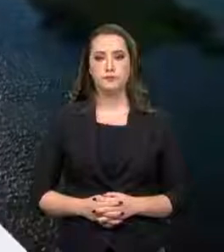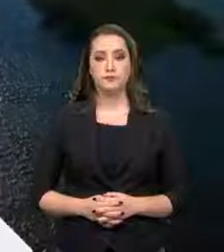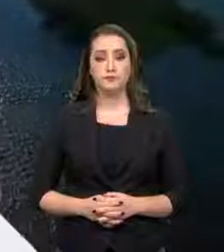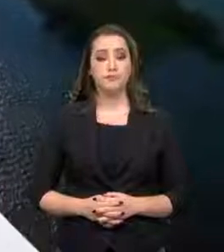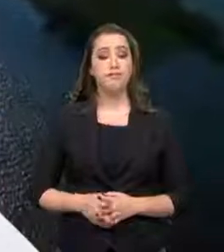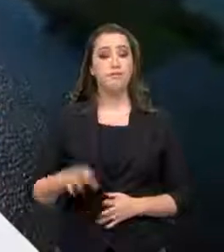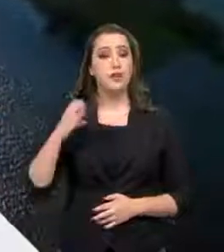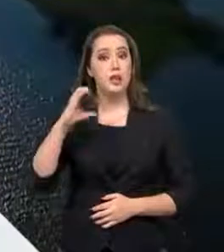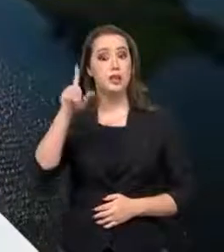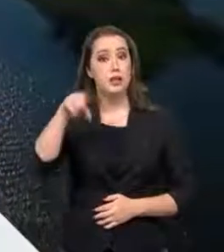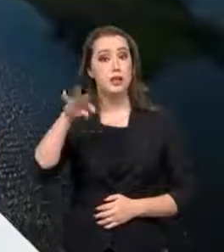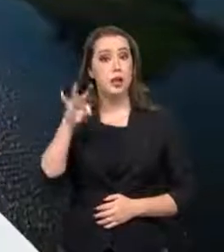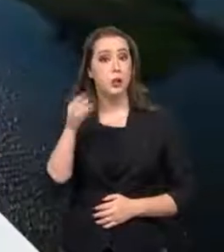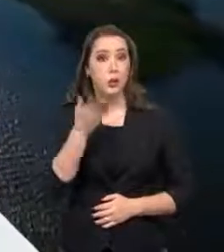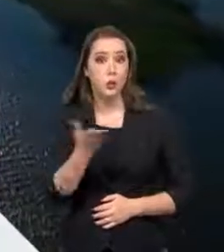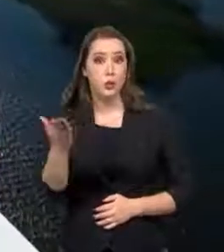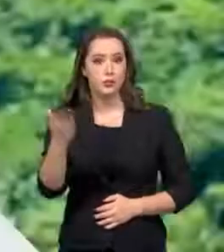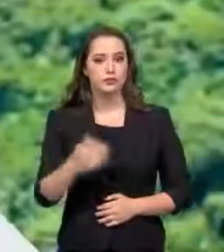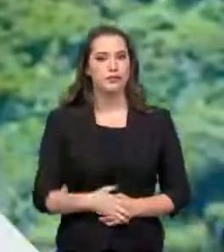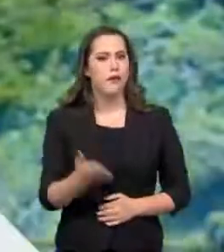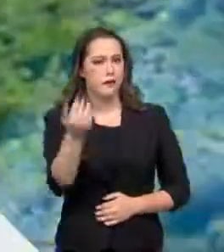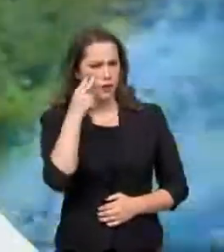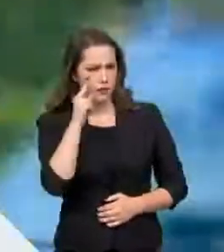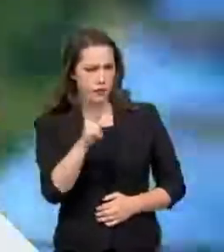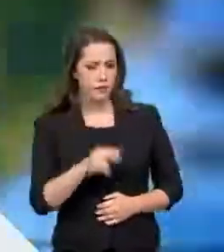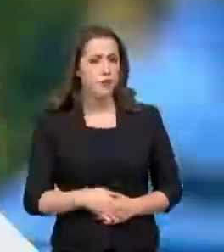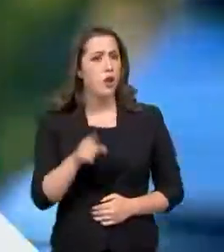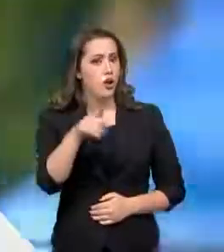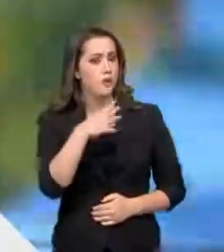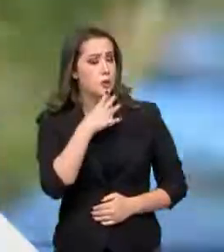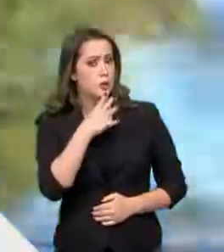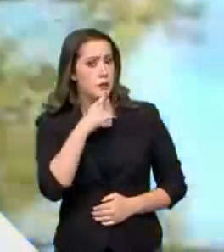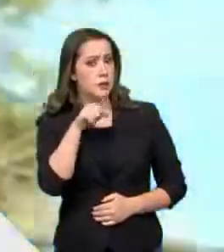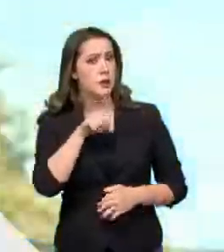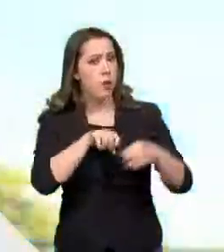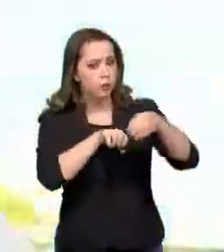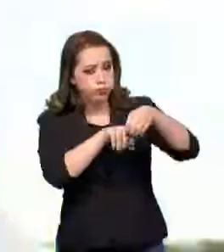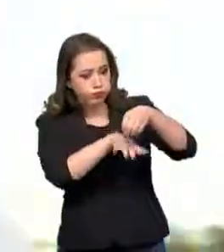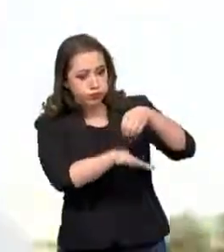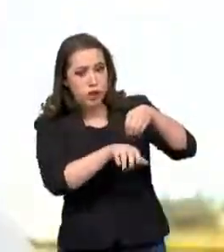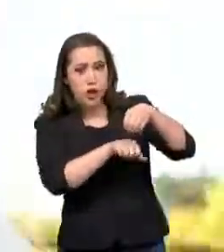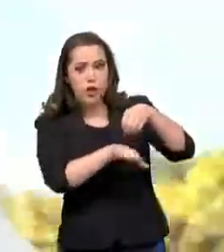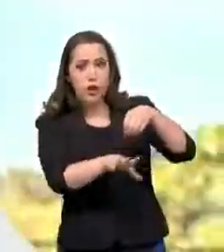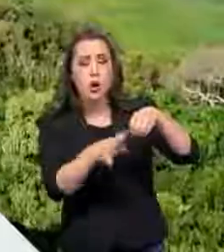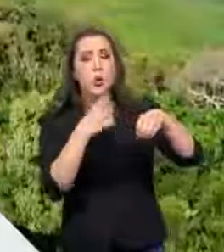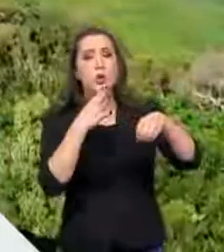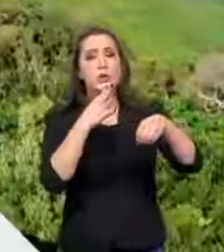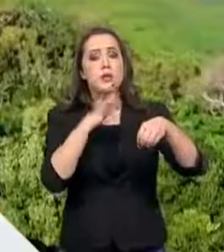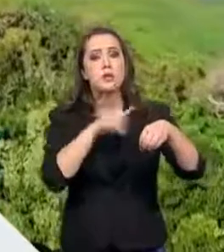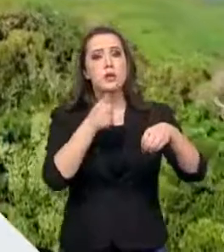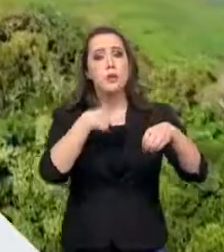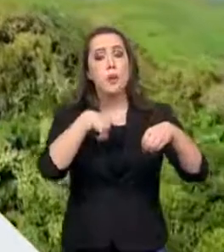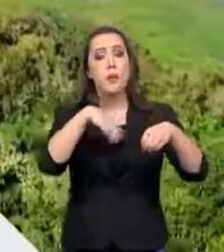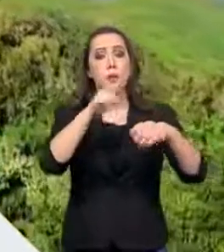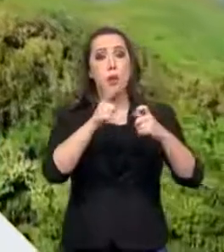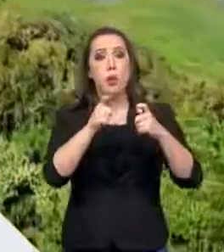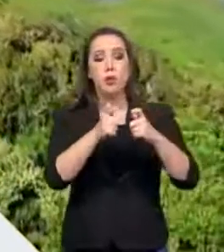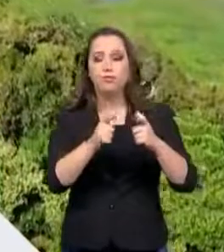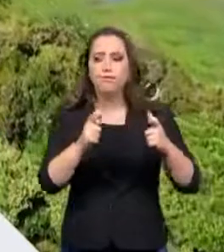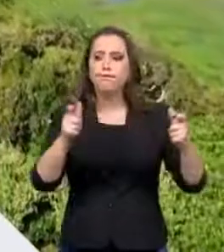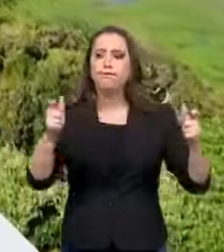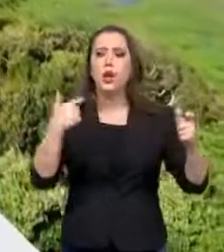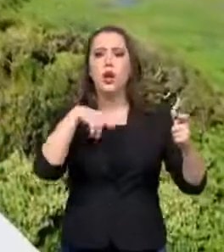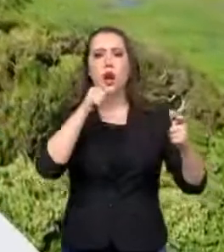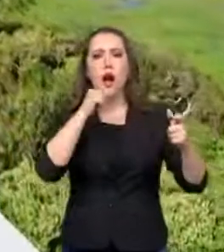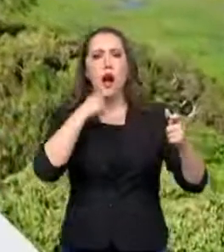No Ciência Tudo... Vem cá, você sabia que o Pantanal é considerado a maior planície alagada